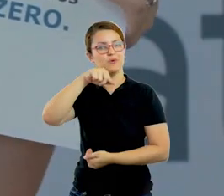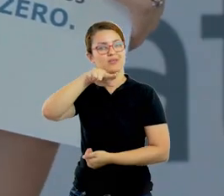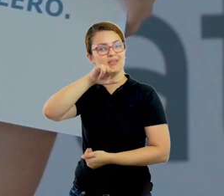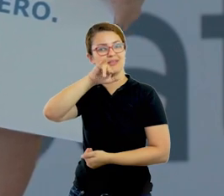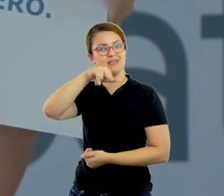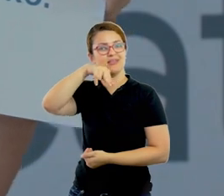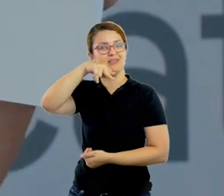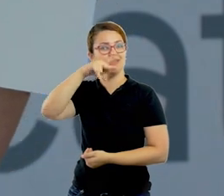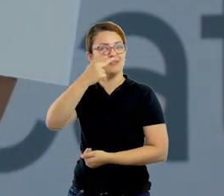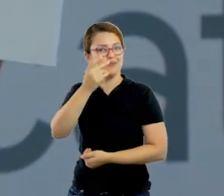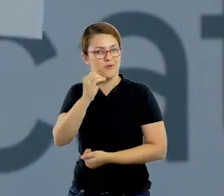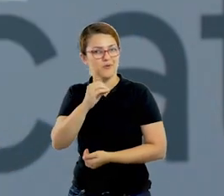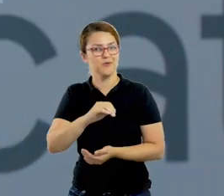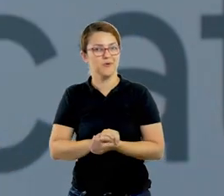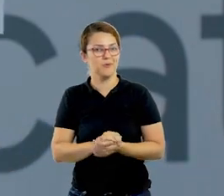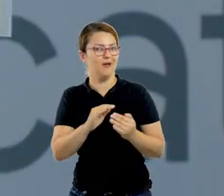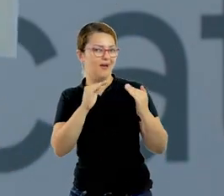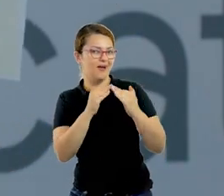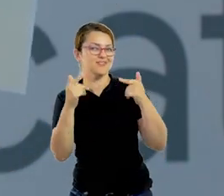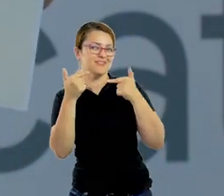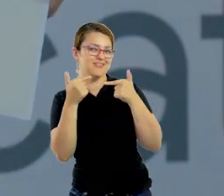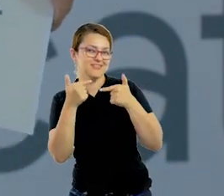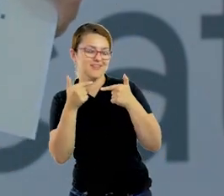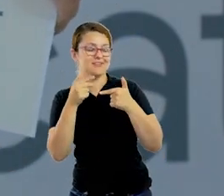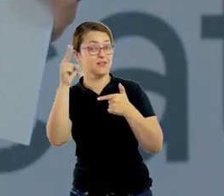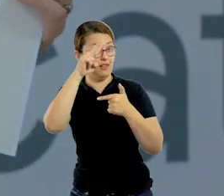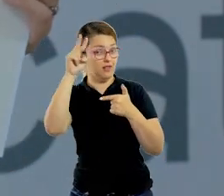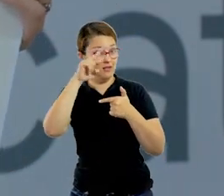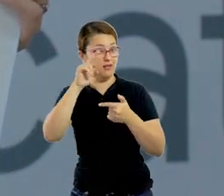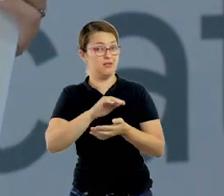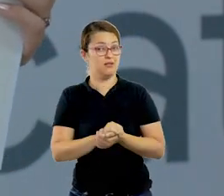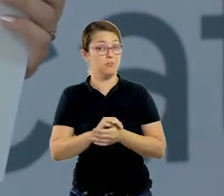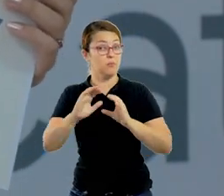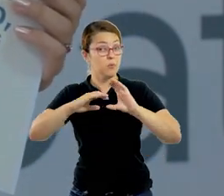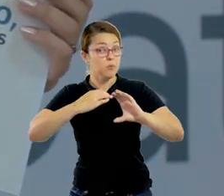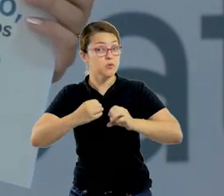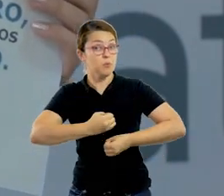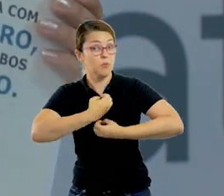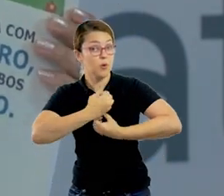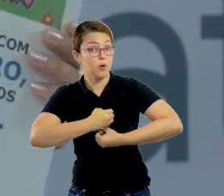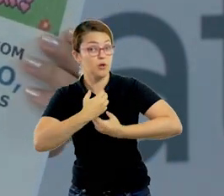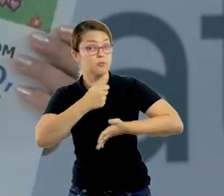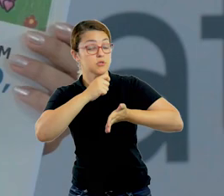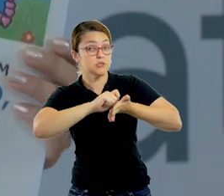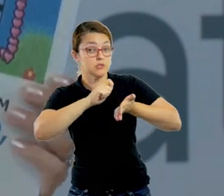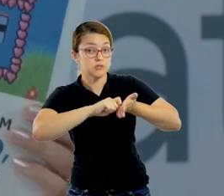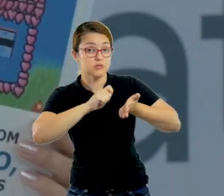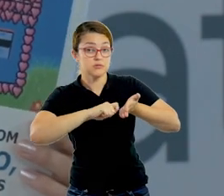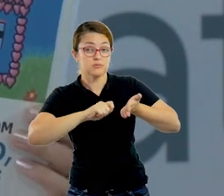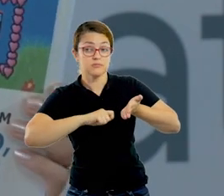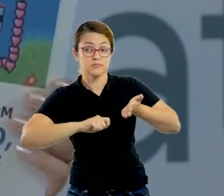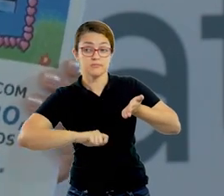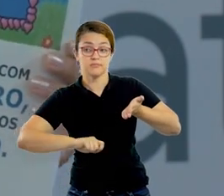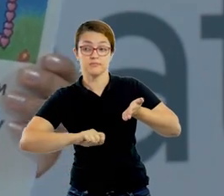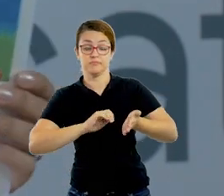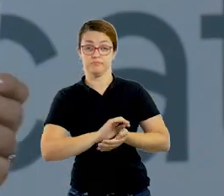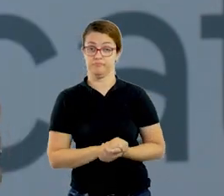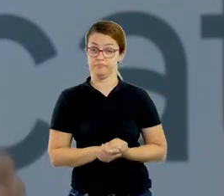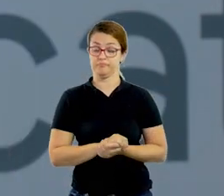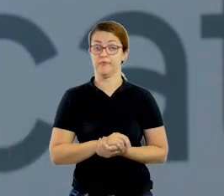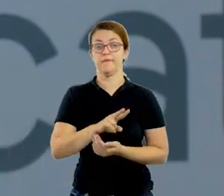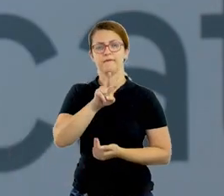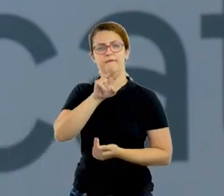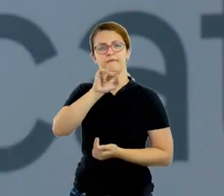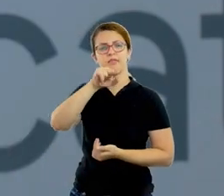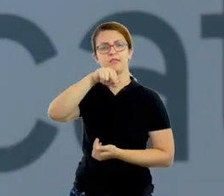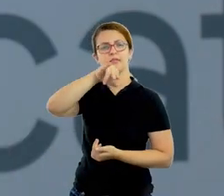muito engraçada. Então, essa música é, na verdade, um poema feito para um amigo. Vinícius de